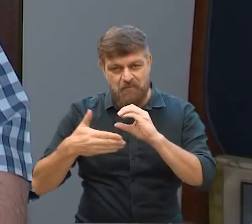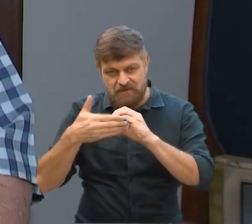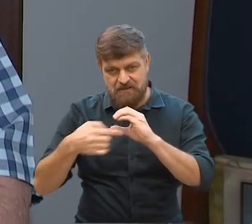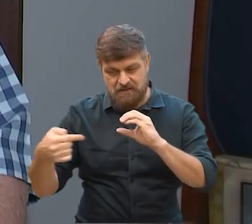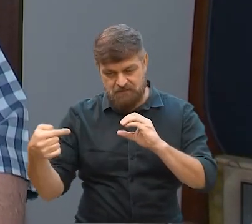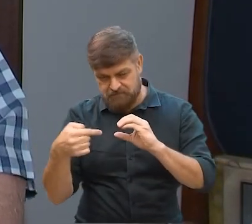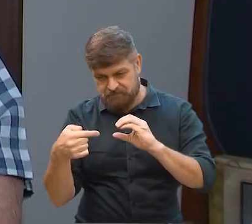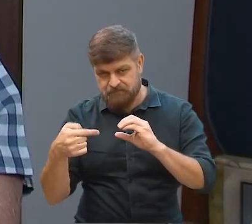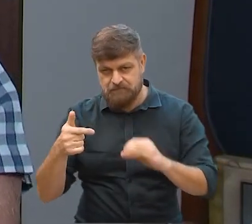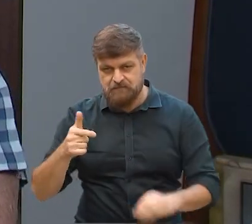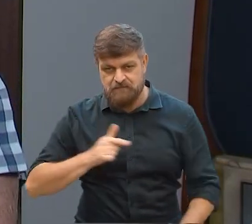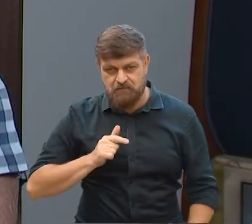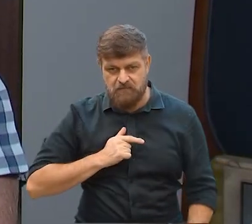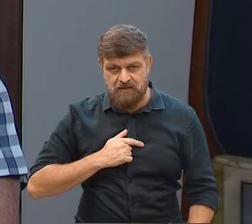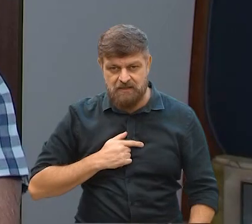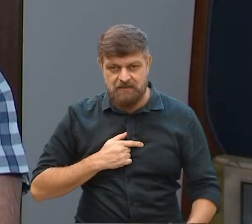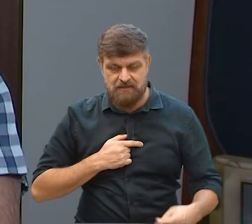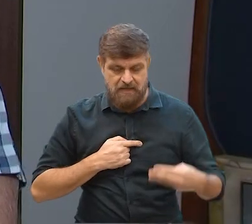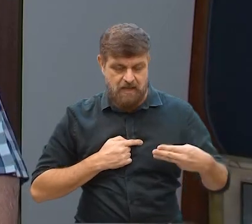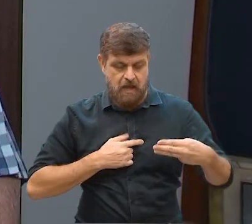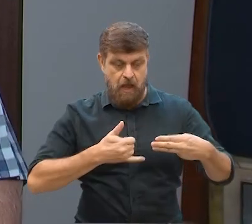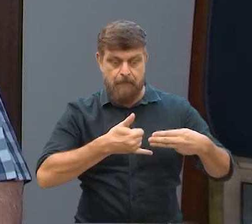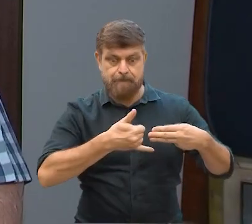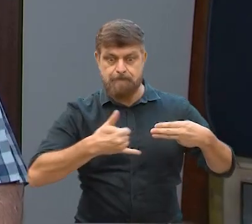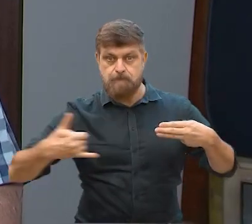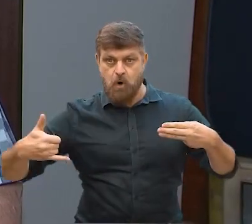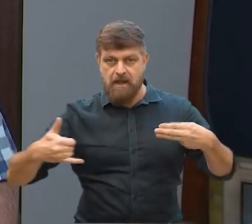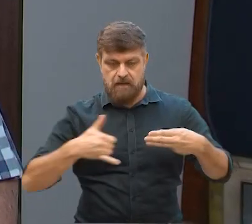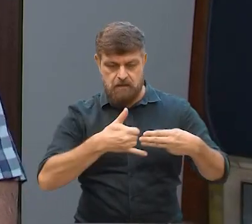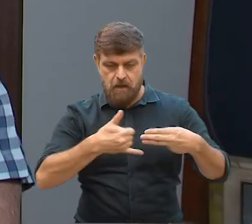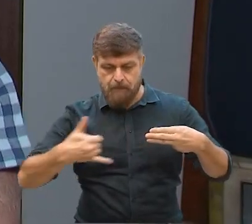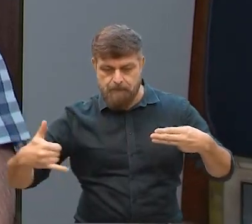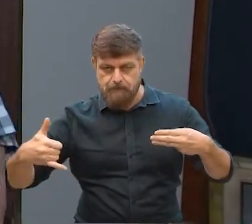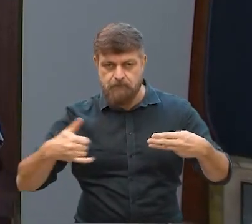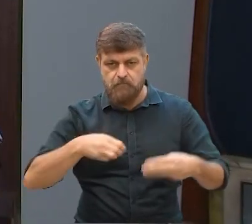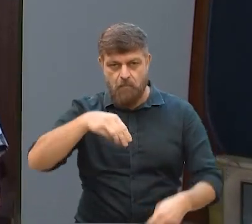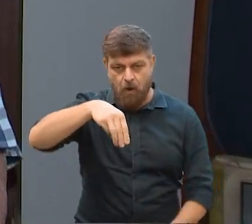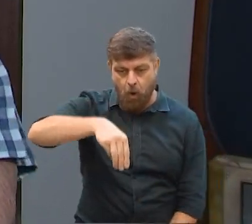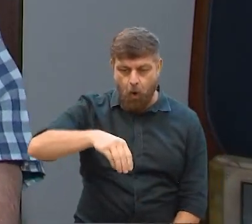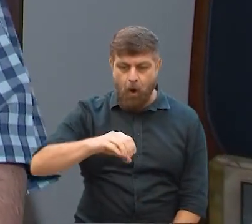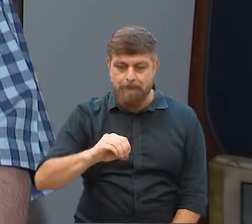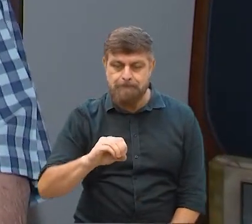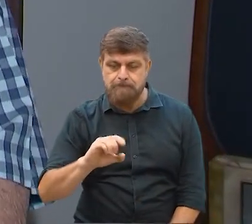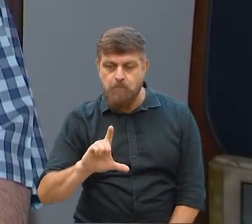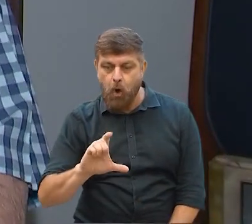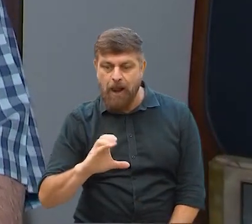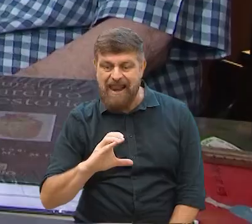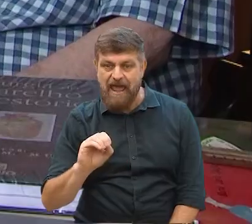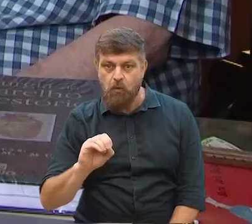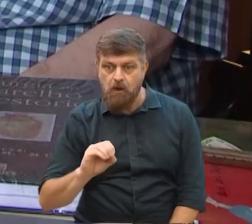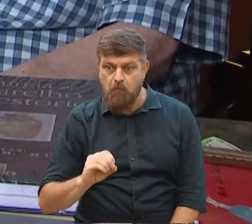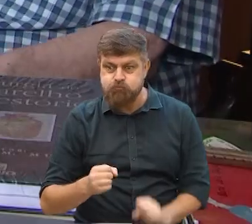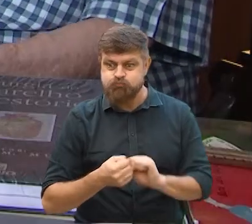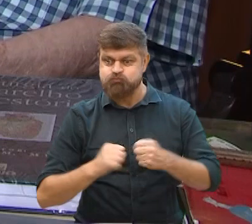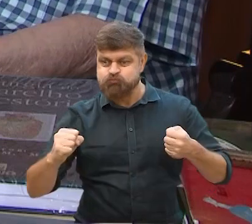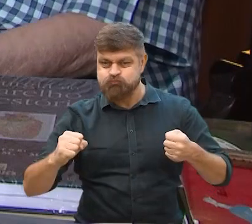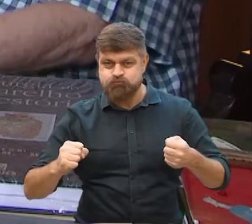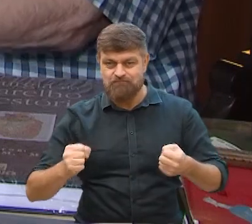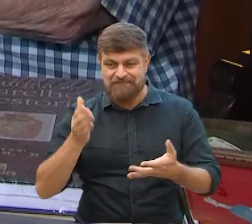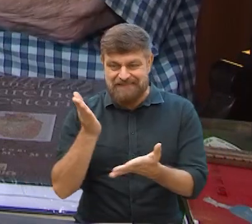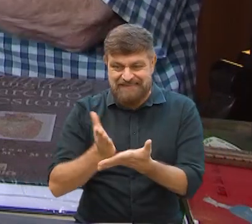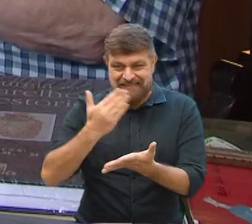eles têm macromolécula, eles são grandes, as moléculas são grandes, por isso macro. E elas então precisam